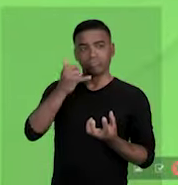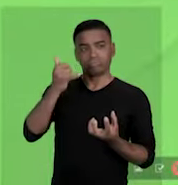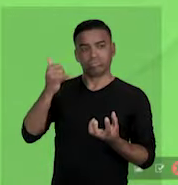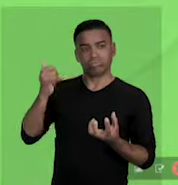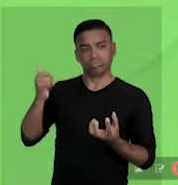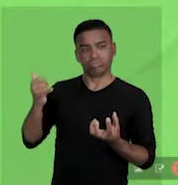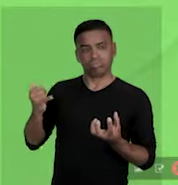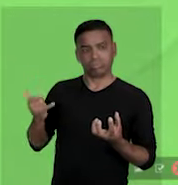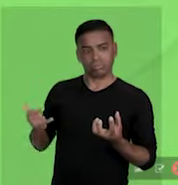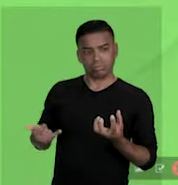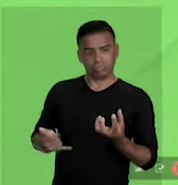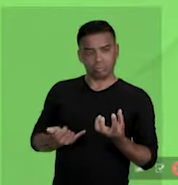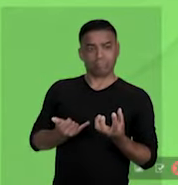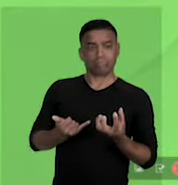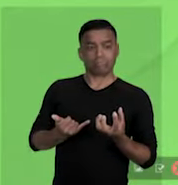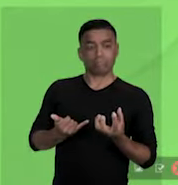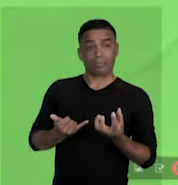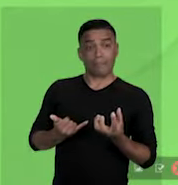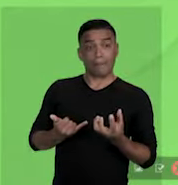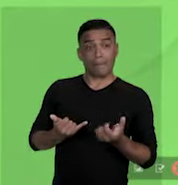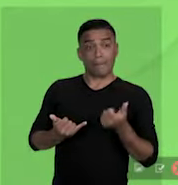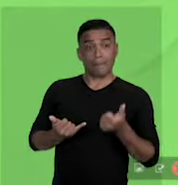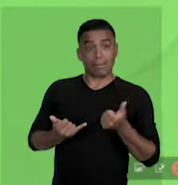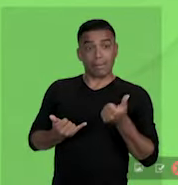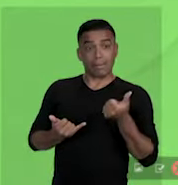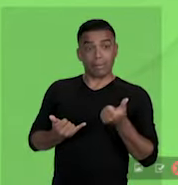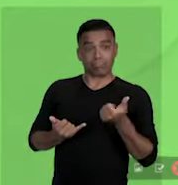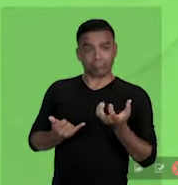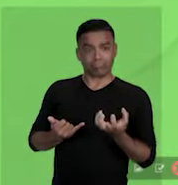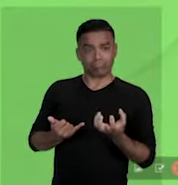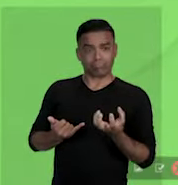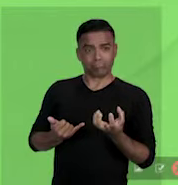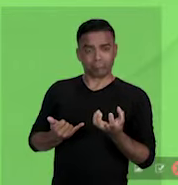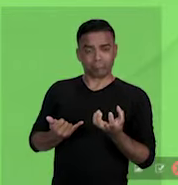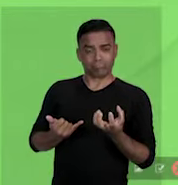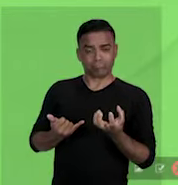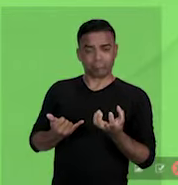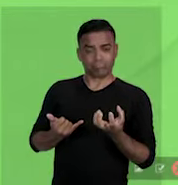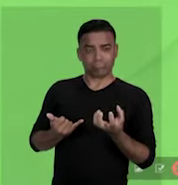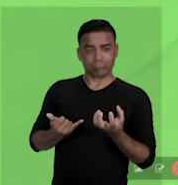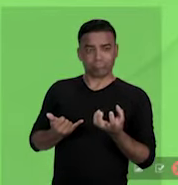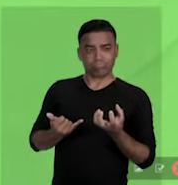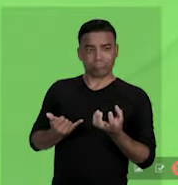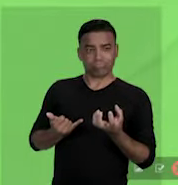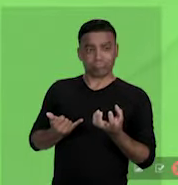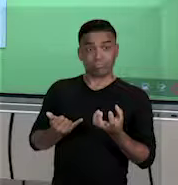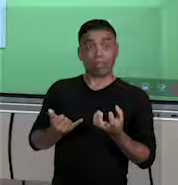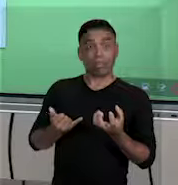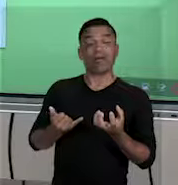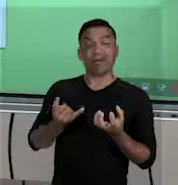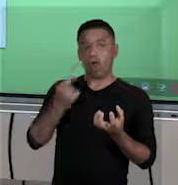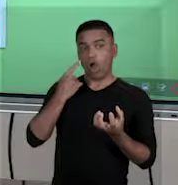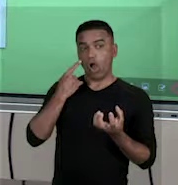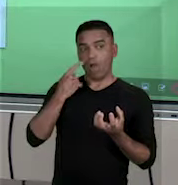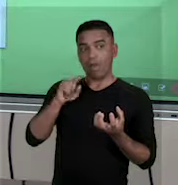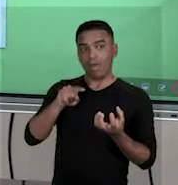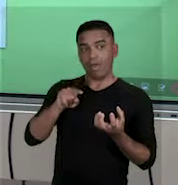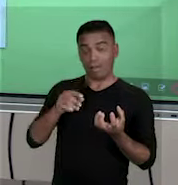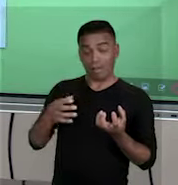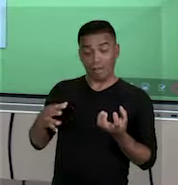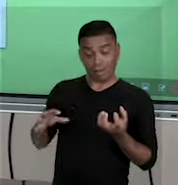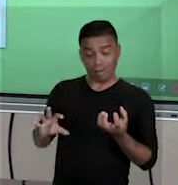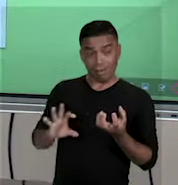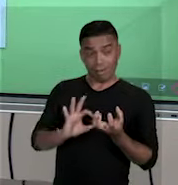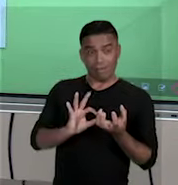nesse fio condutor, ela vai passar primeiramente nessa primeira lâmpada, e olha só, tem uma